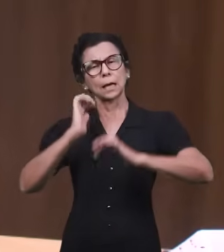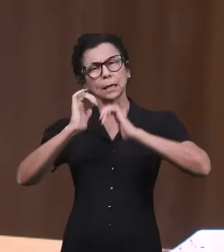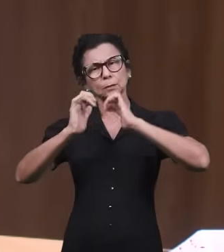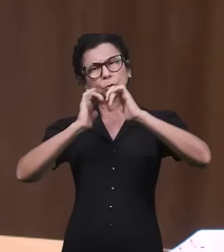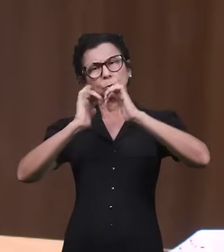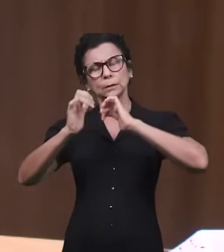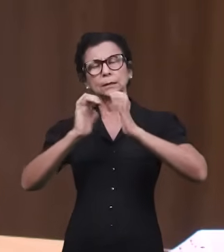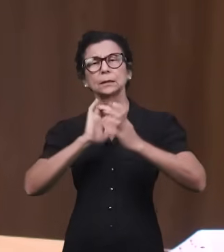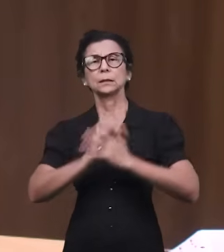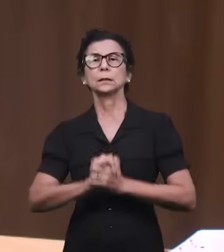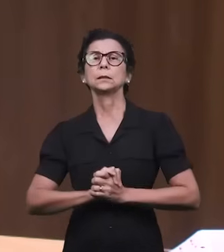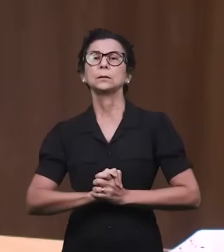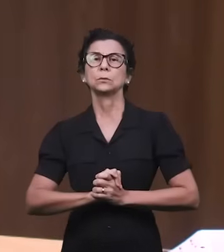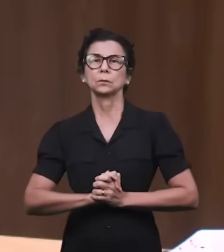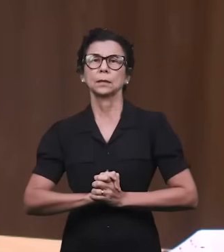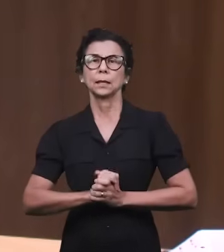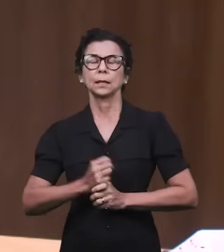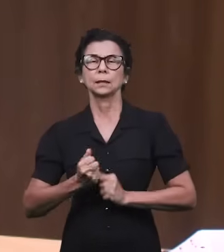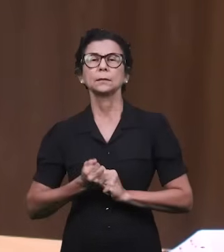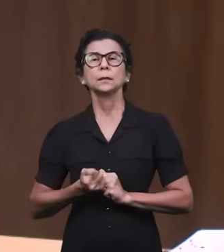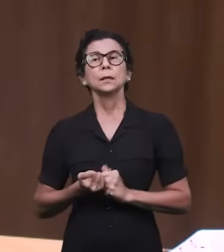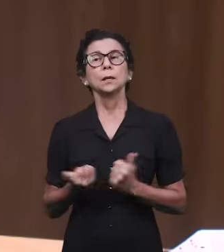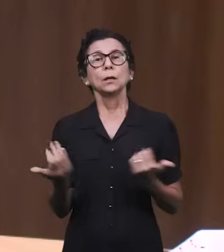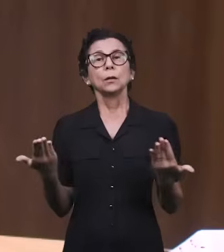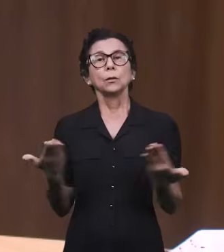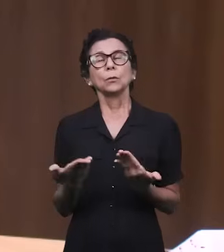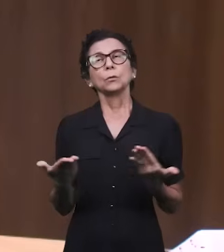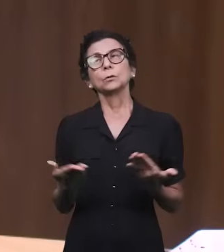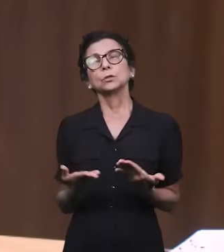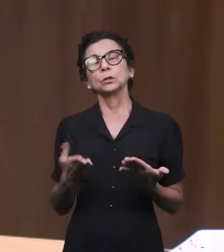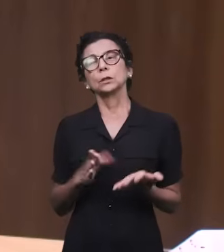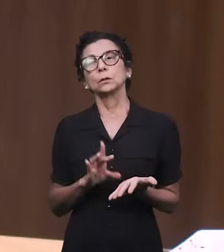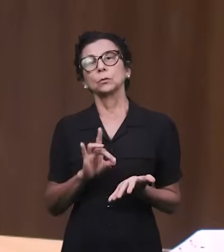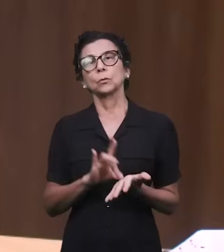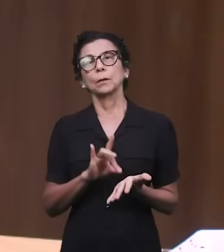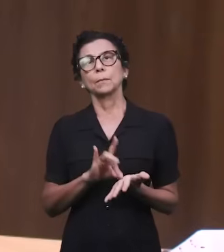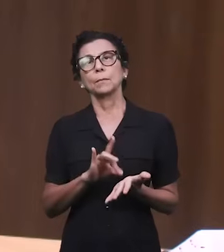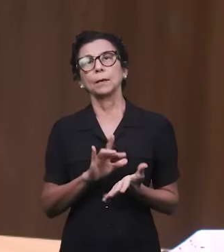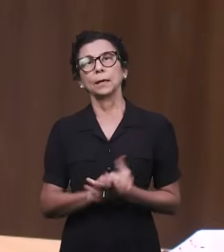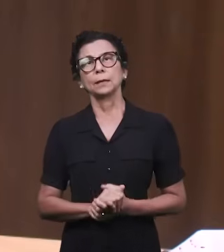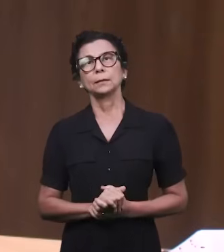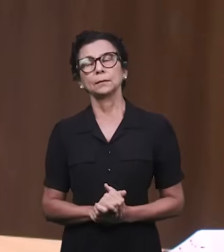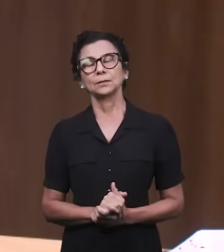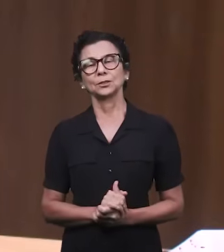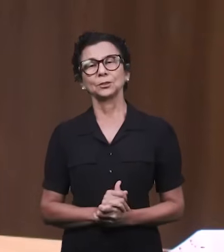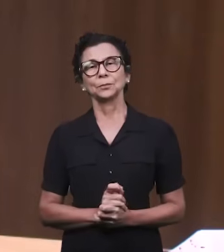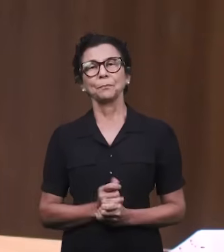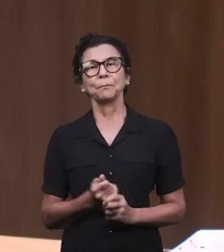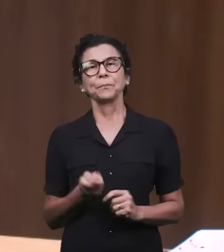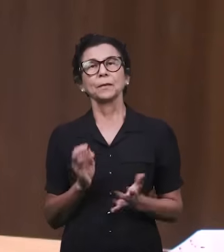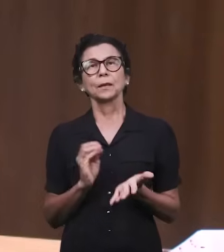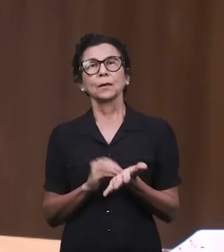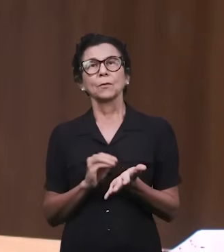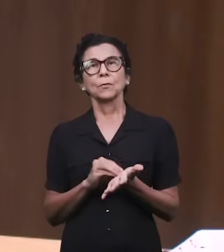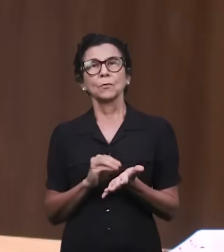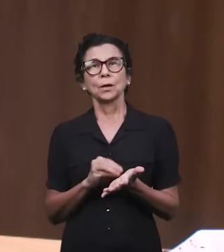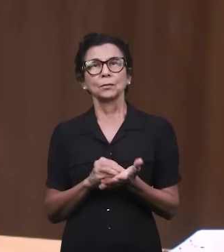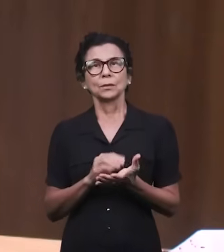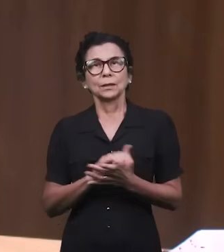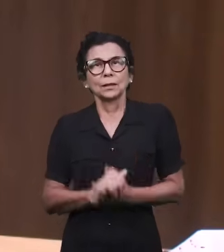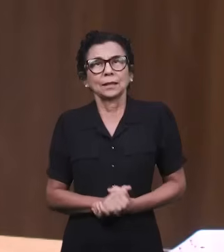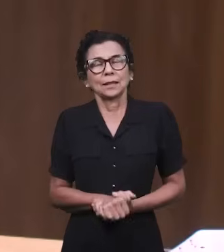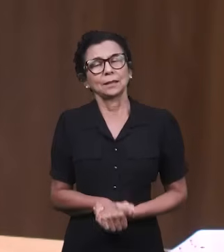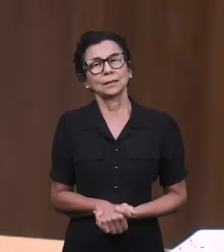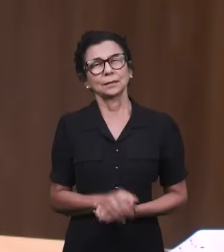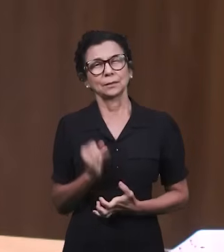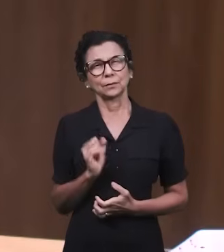desenvolvimento motor. Hoje a gente fala muito sobre a falta de banho de natureza. Isso é muito utilizado, Se